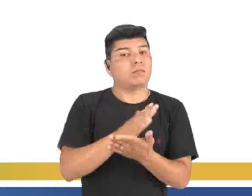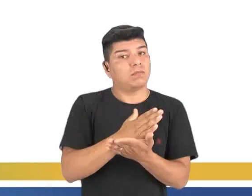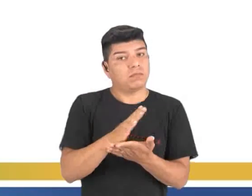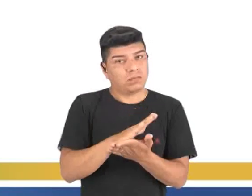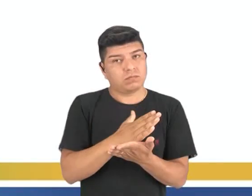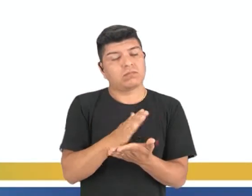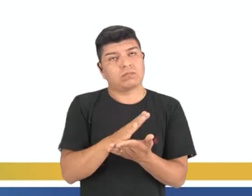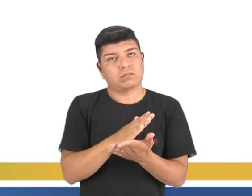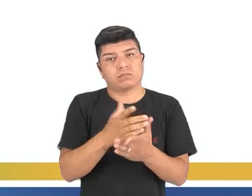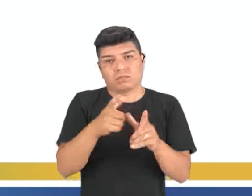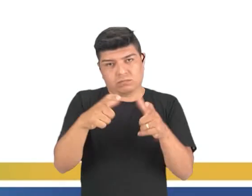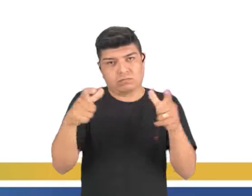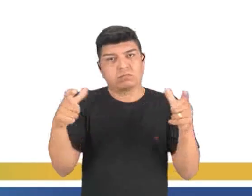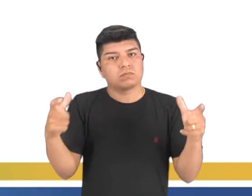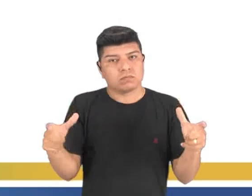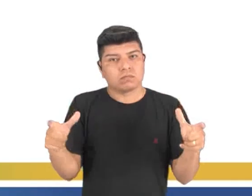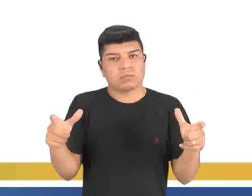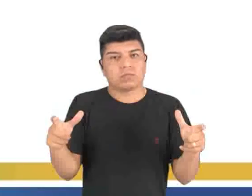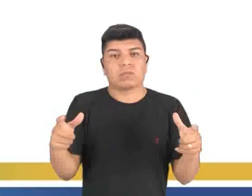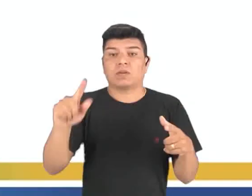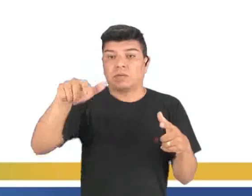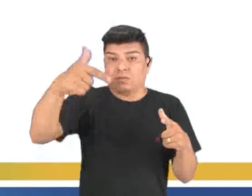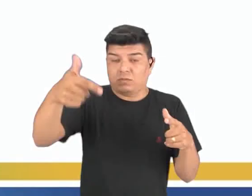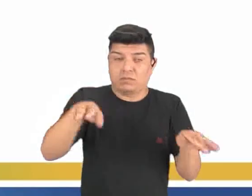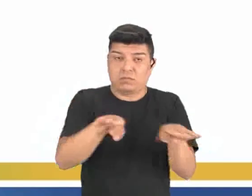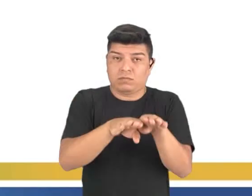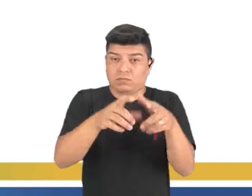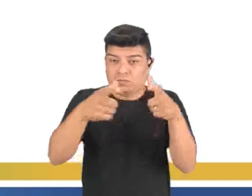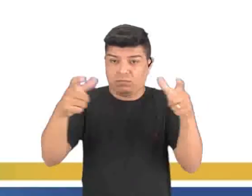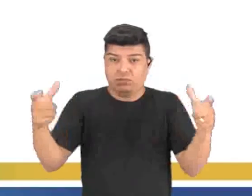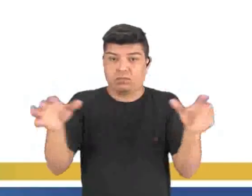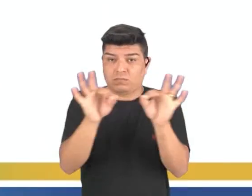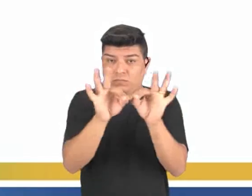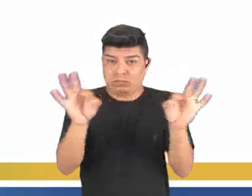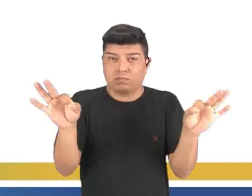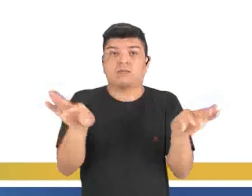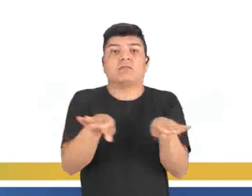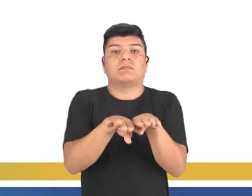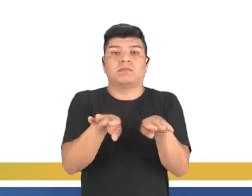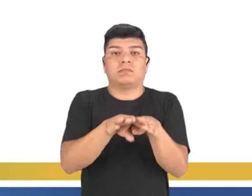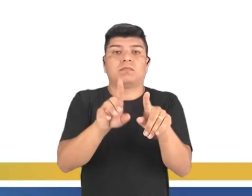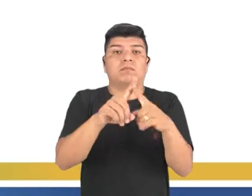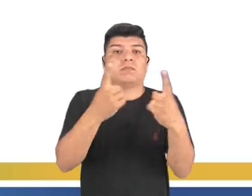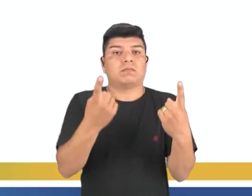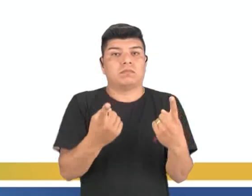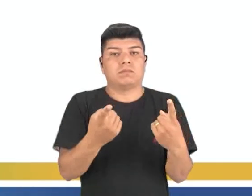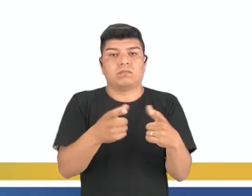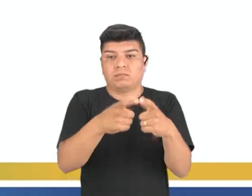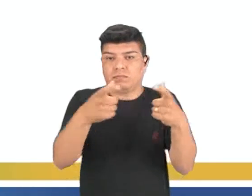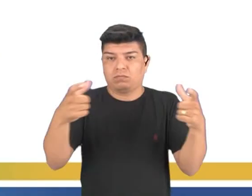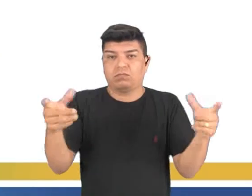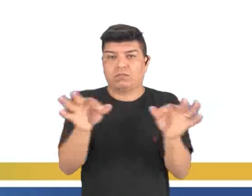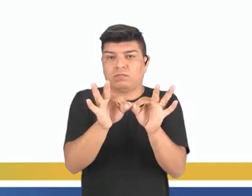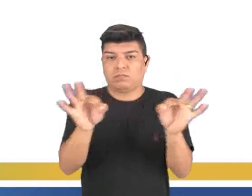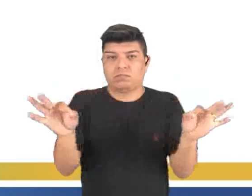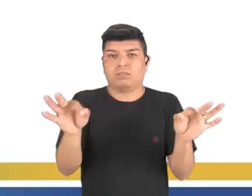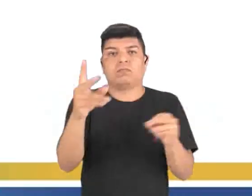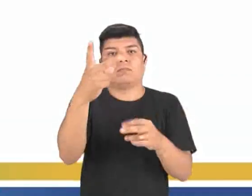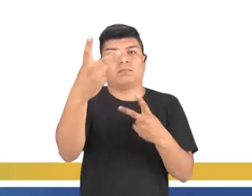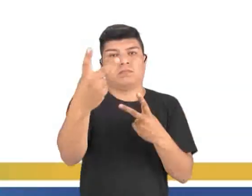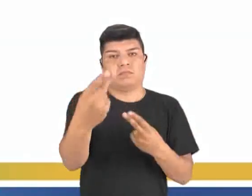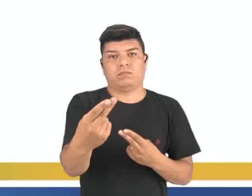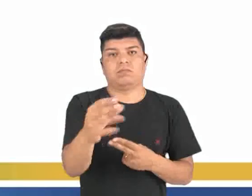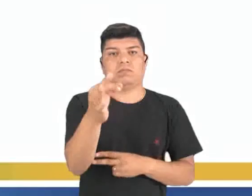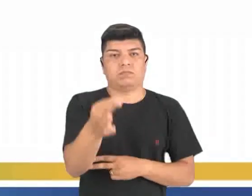que crescem enquanto outra cresce também, ou decresce enquanto outra também decresce, mas não há uma proporcionalidade clara entre